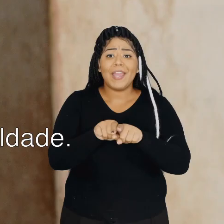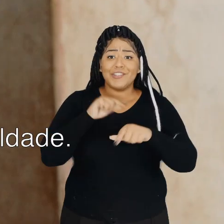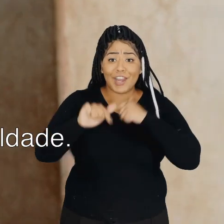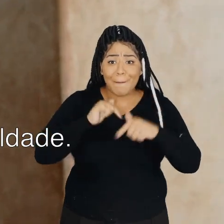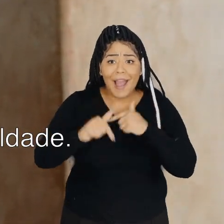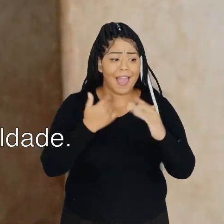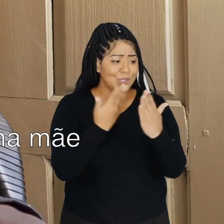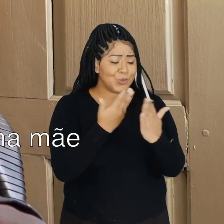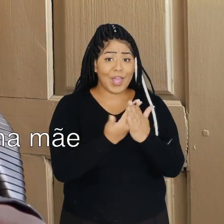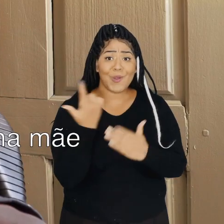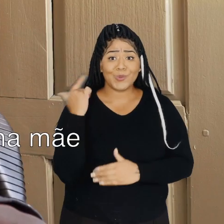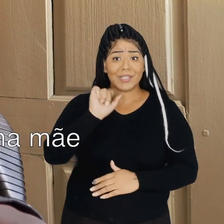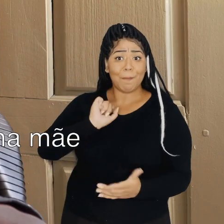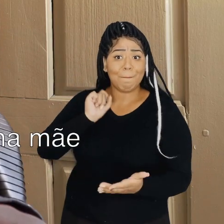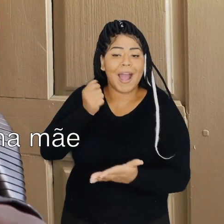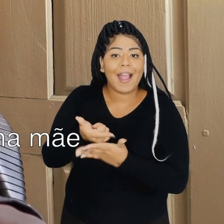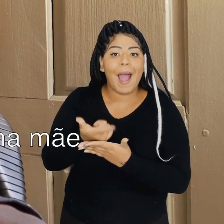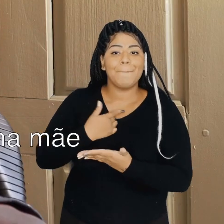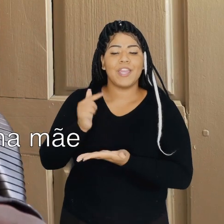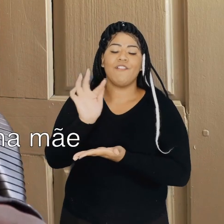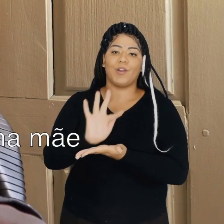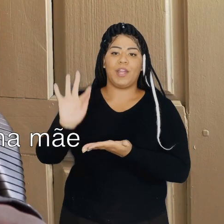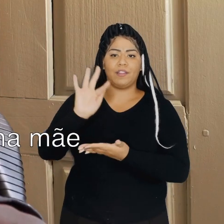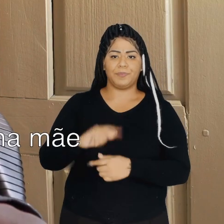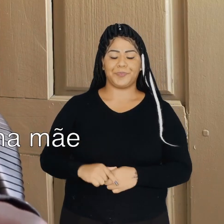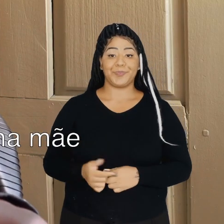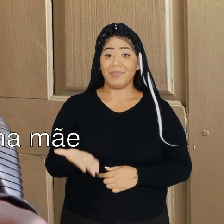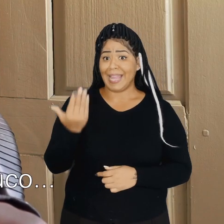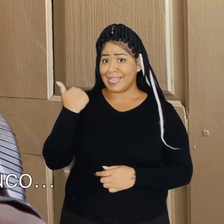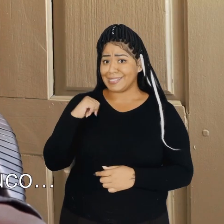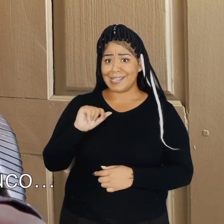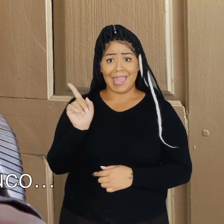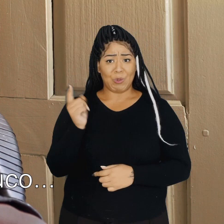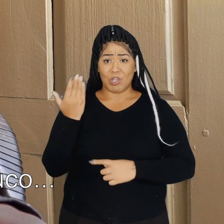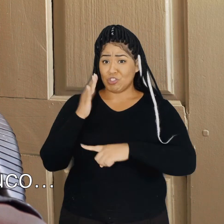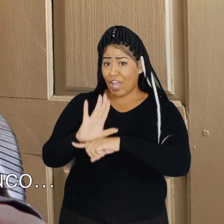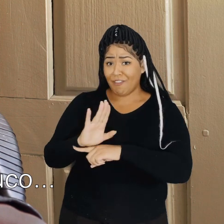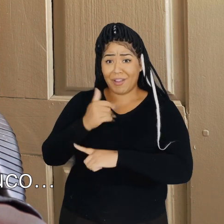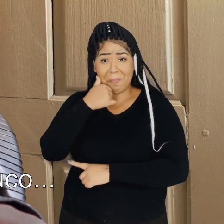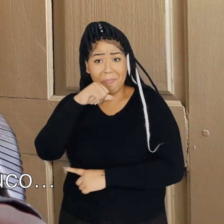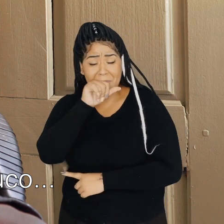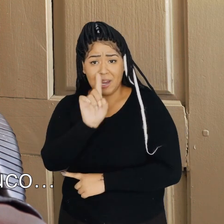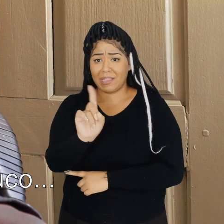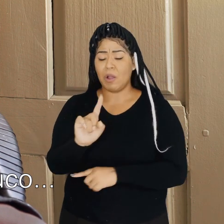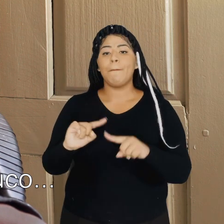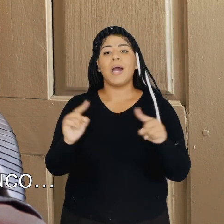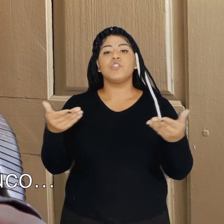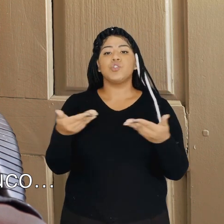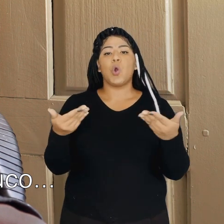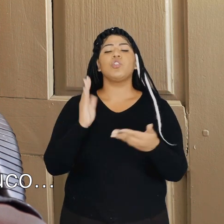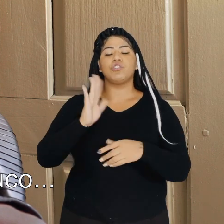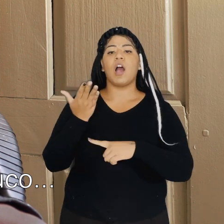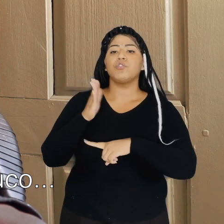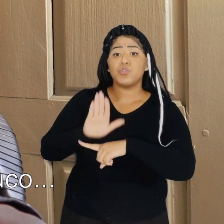minha faculdade. Antigamente, eu não ajudava muito minha mãe a fazer as coisas de casa. Aí hoje eu já ajudo ali, tem